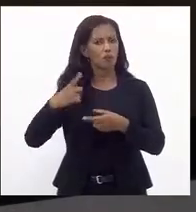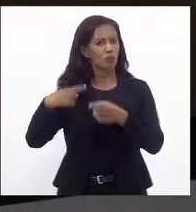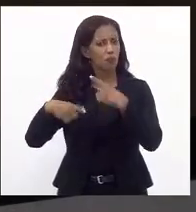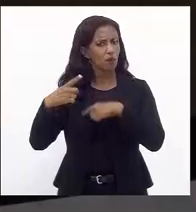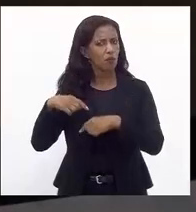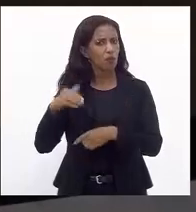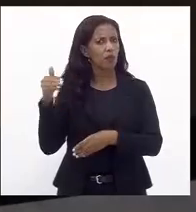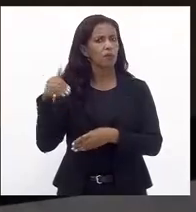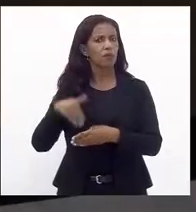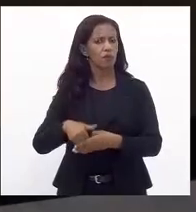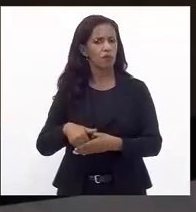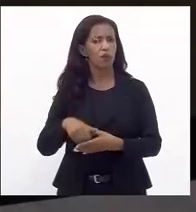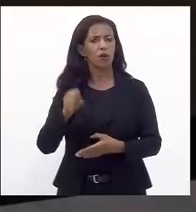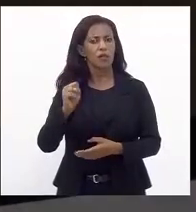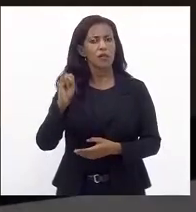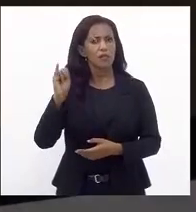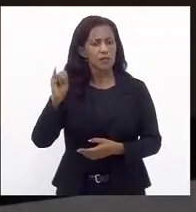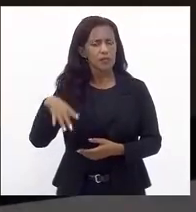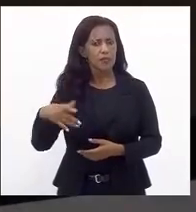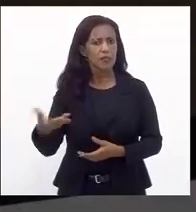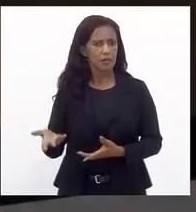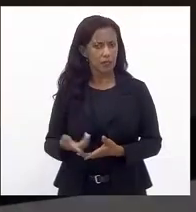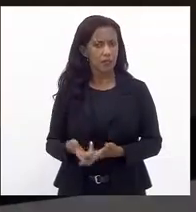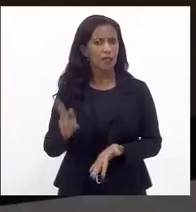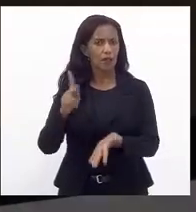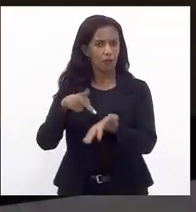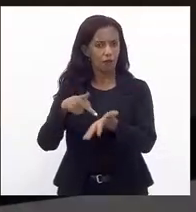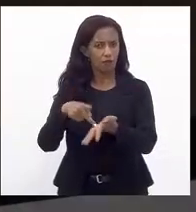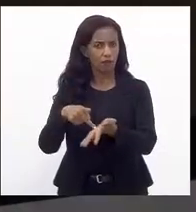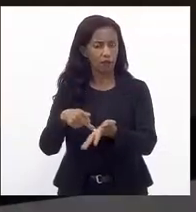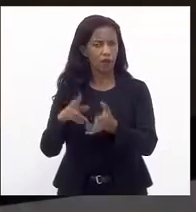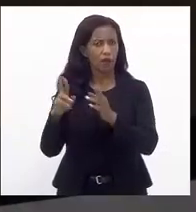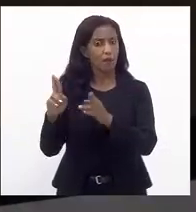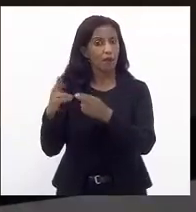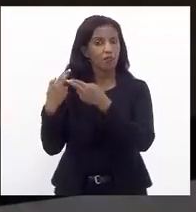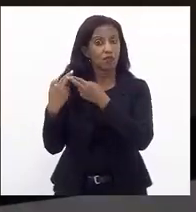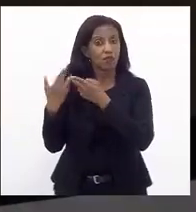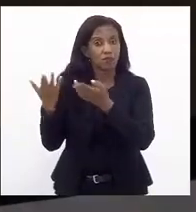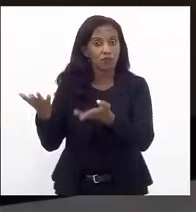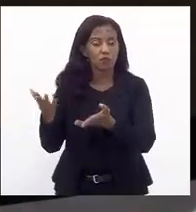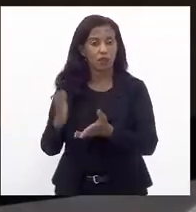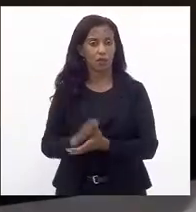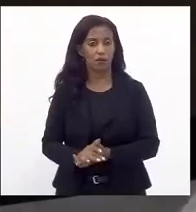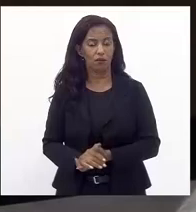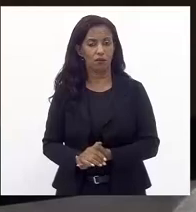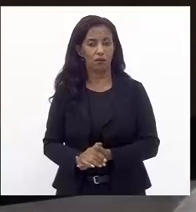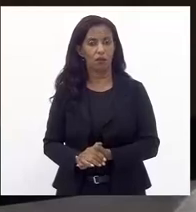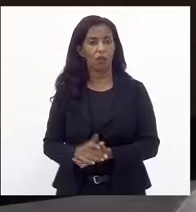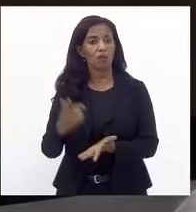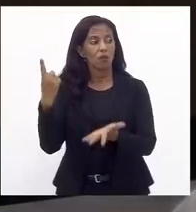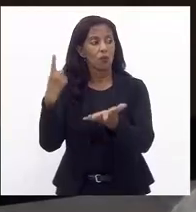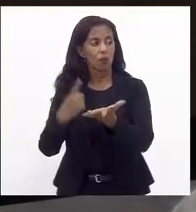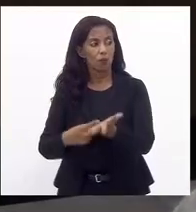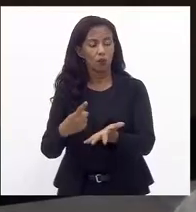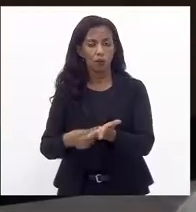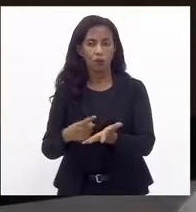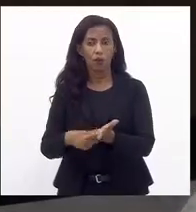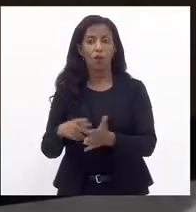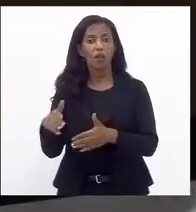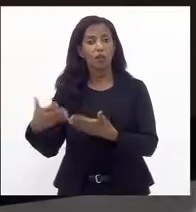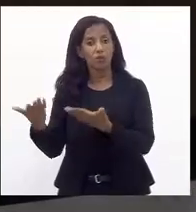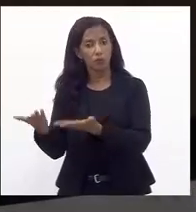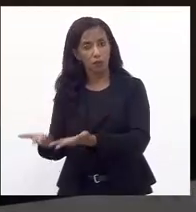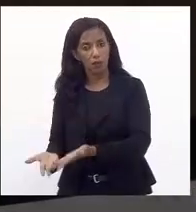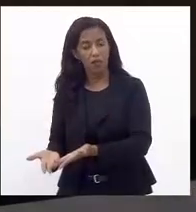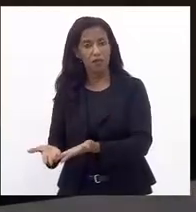atrás do meu voto sim Originalmente que eu volto mais responsável que foi O que foi acordado e tanto é